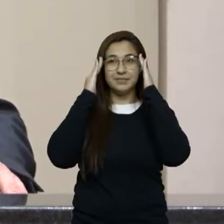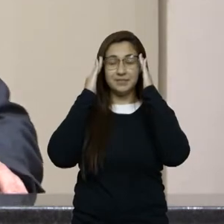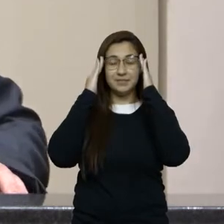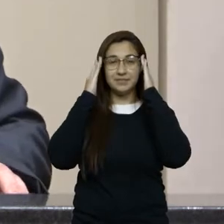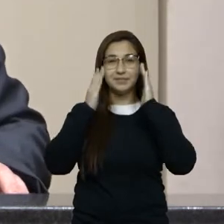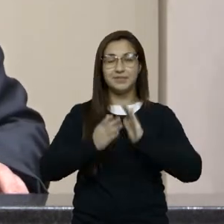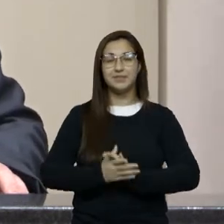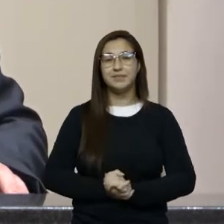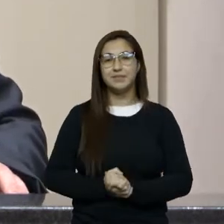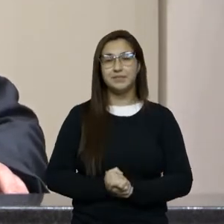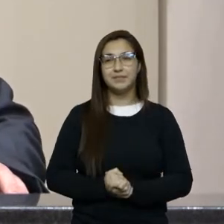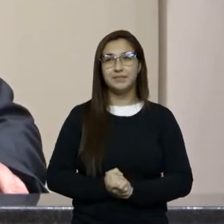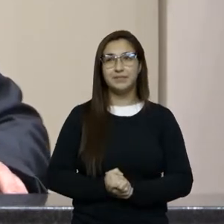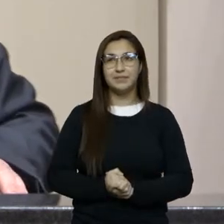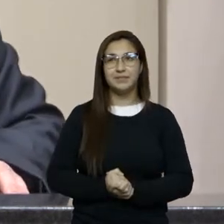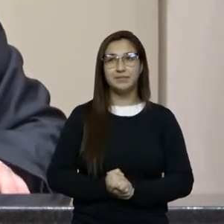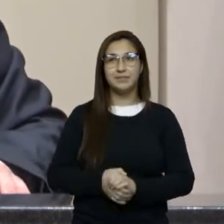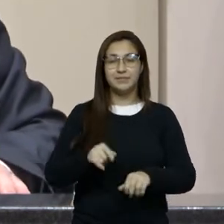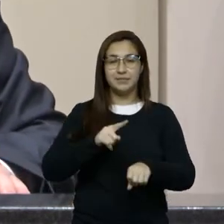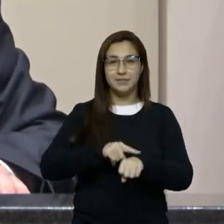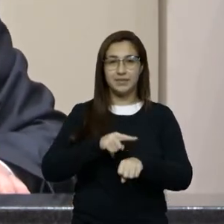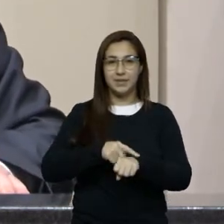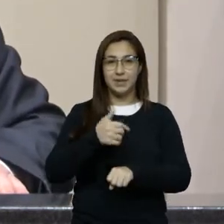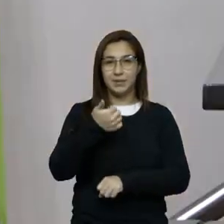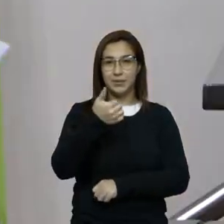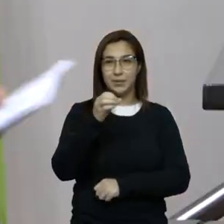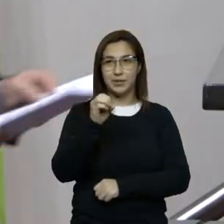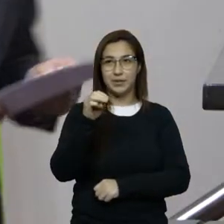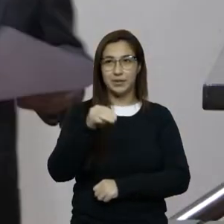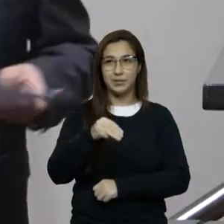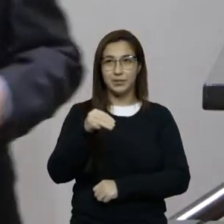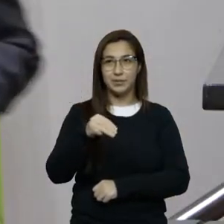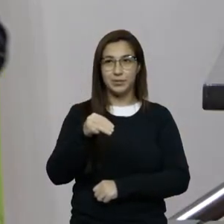excelência tem o tempo de até 10 minutos